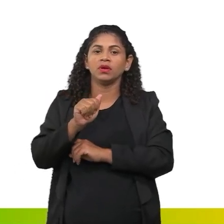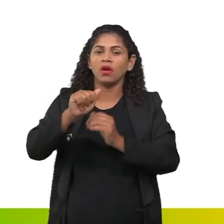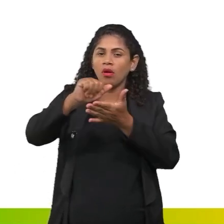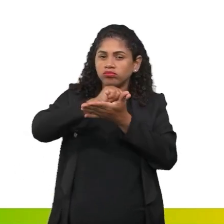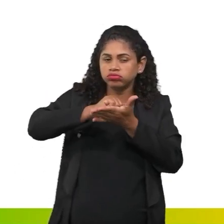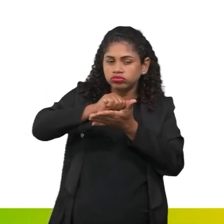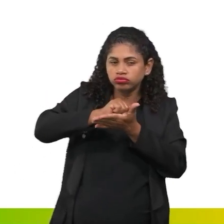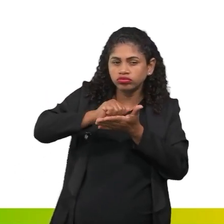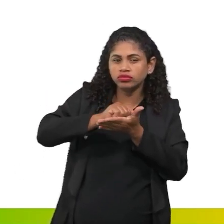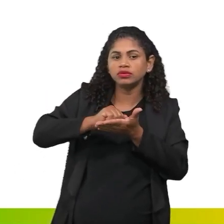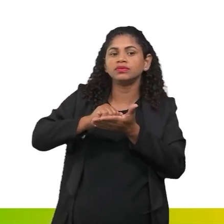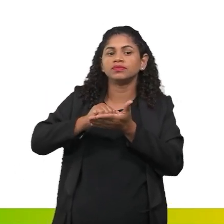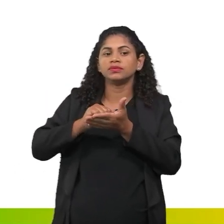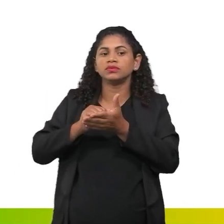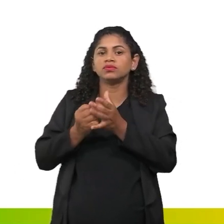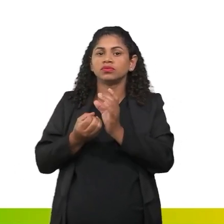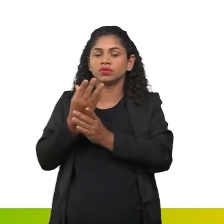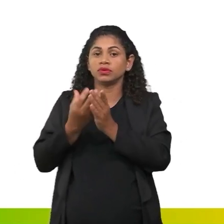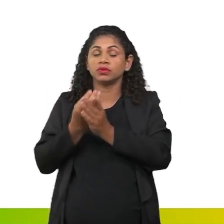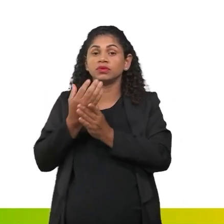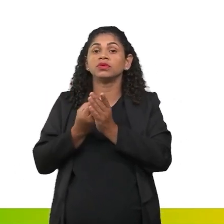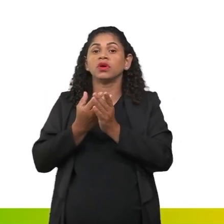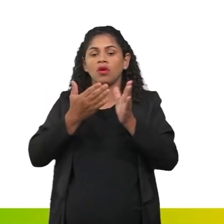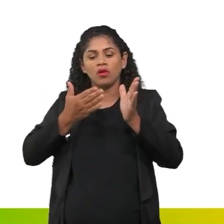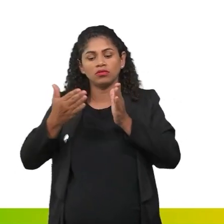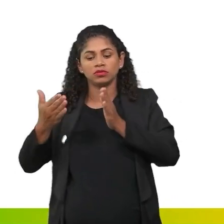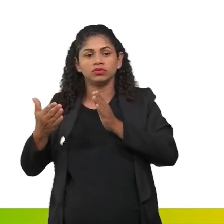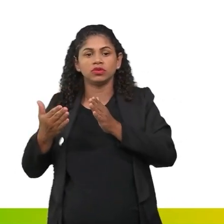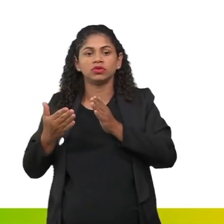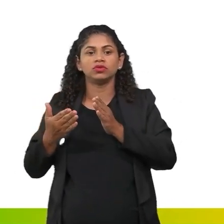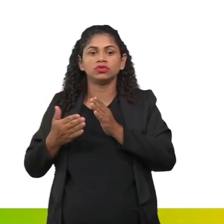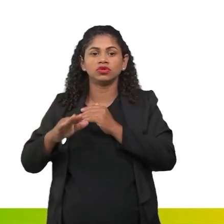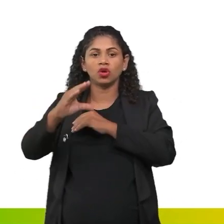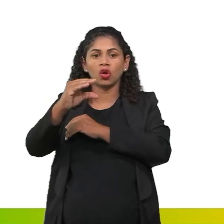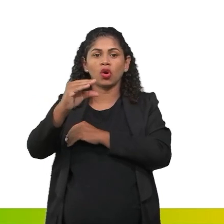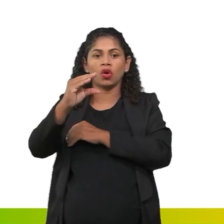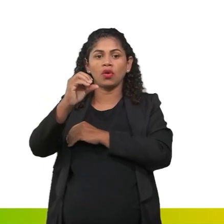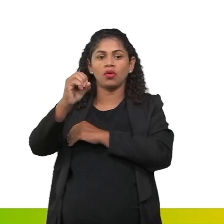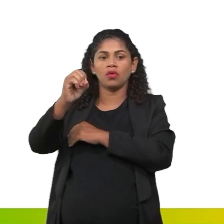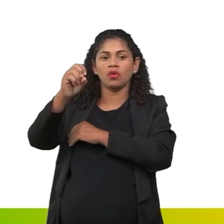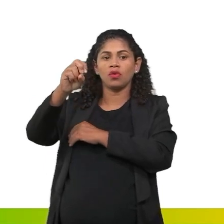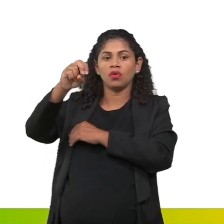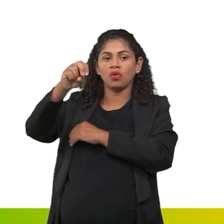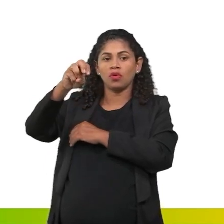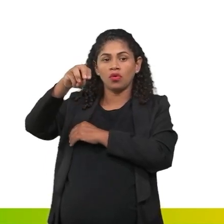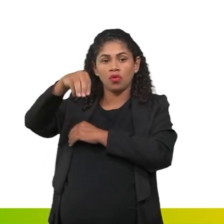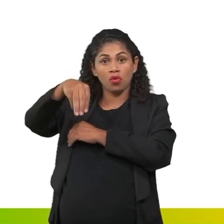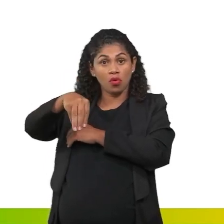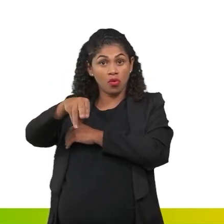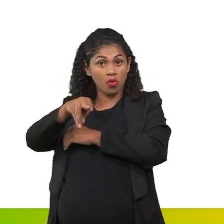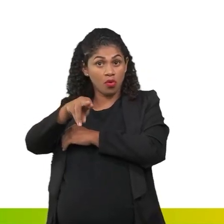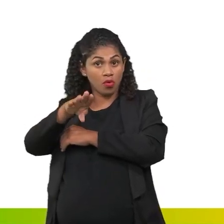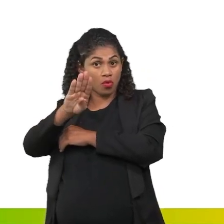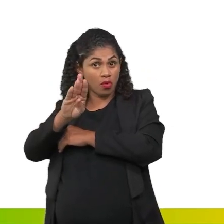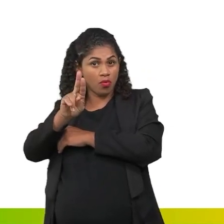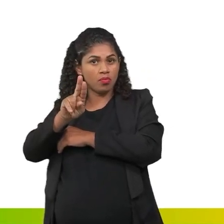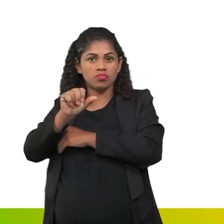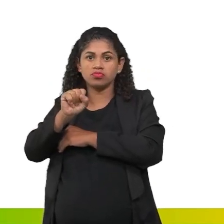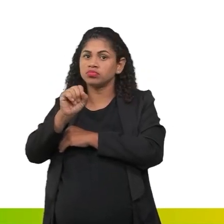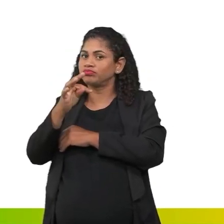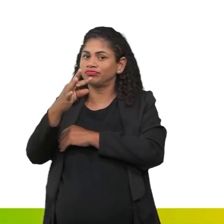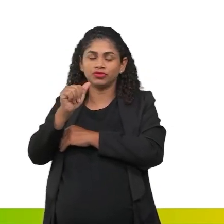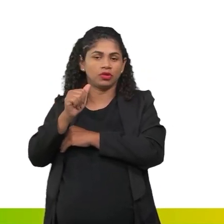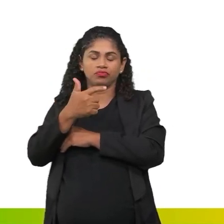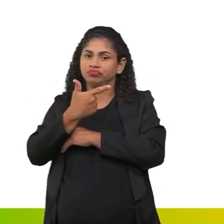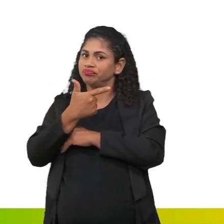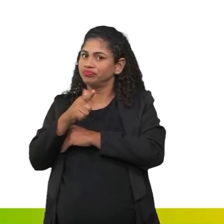a saponificação é uma reação de combustão, ó. Achamos o nosso erro, né? Não ocorre